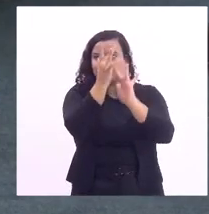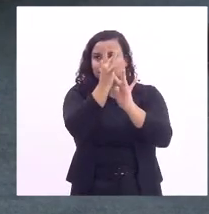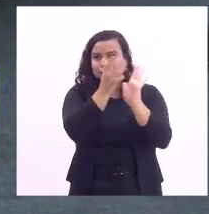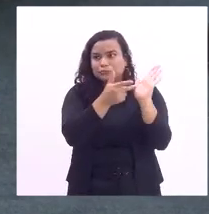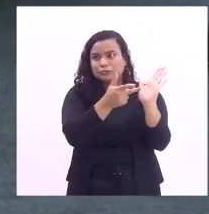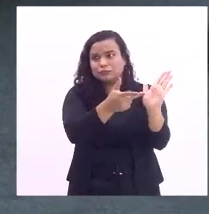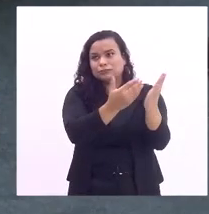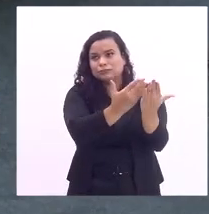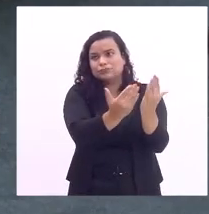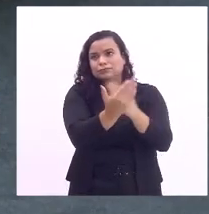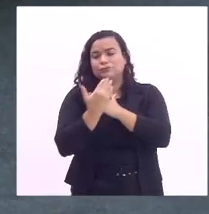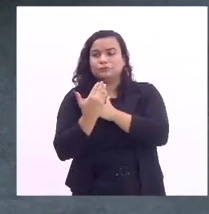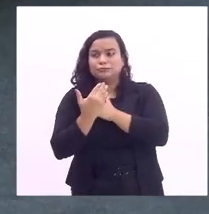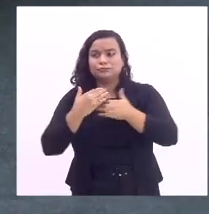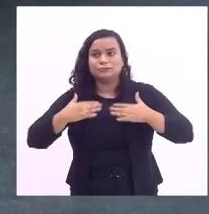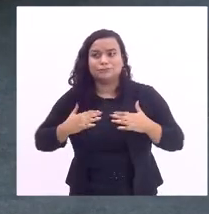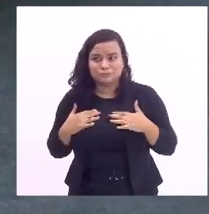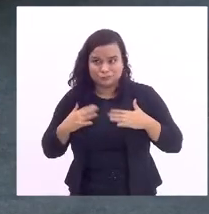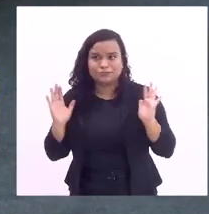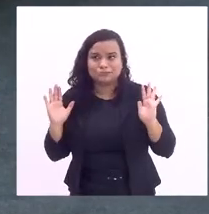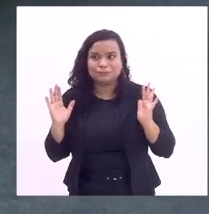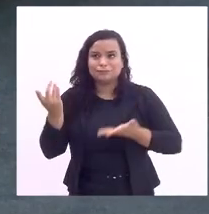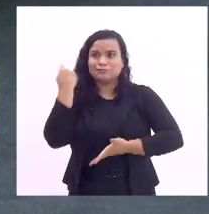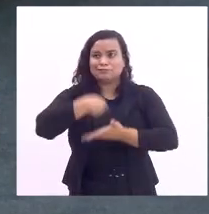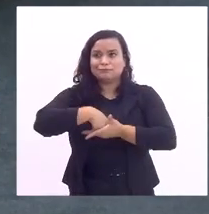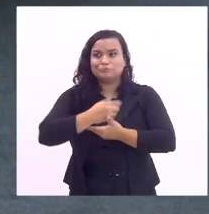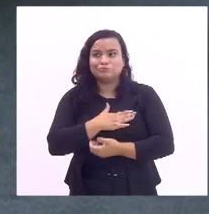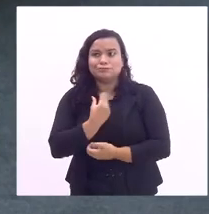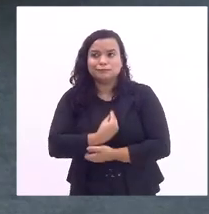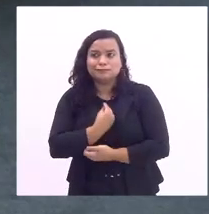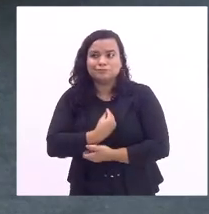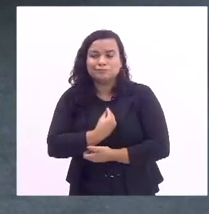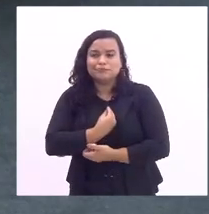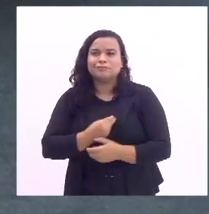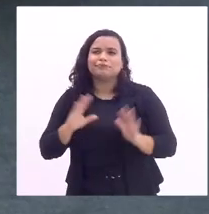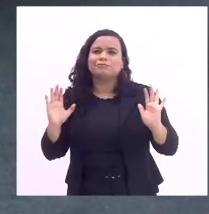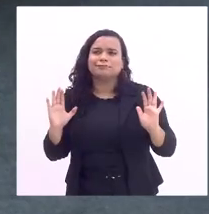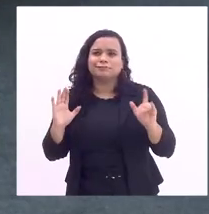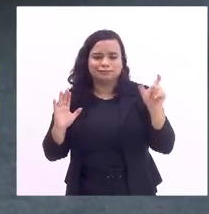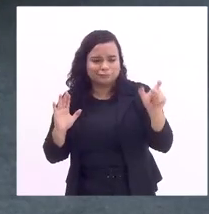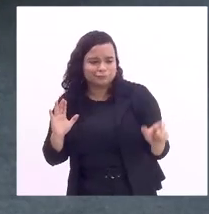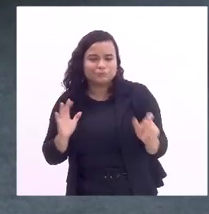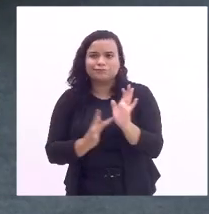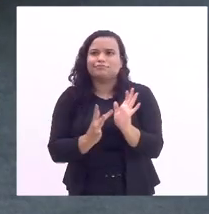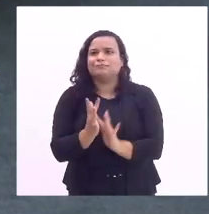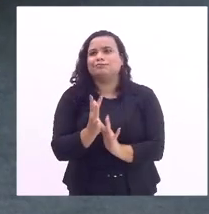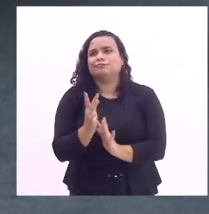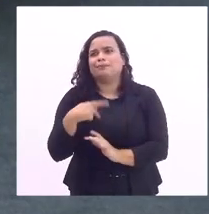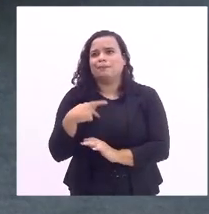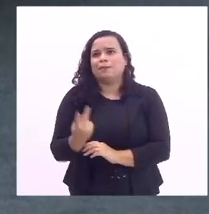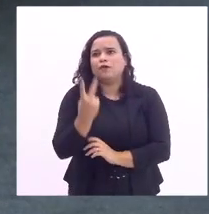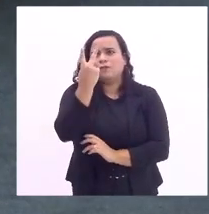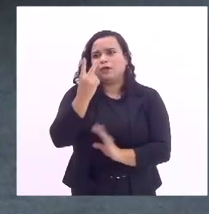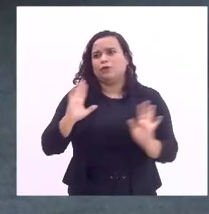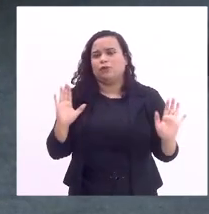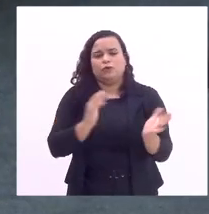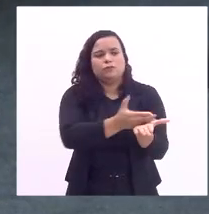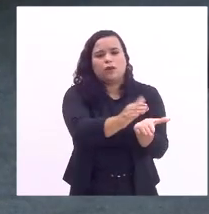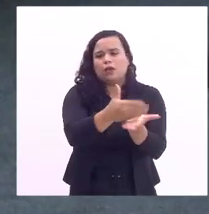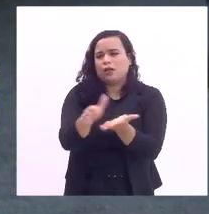Cordeiro. É o preço do sangue do Cordeiro. Esse é o meu valor, presidente. O